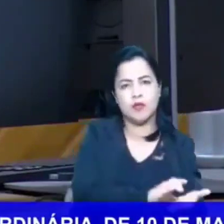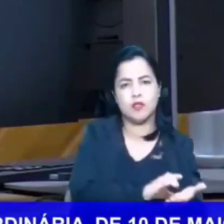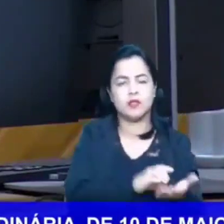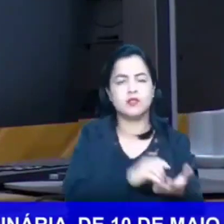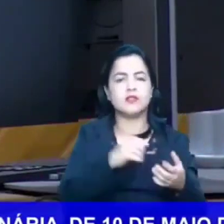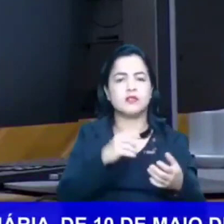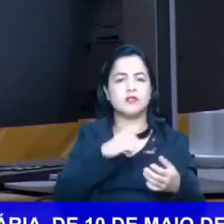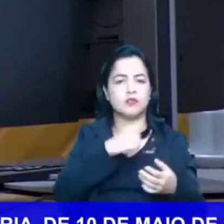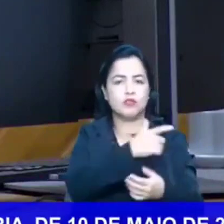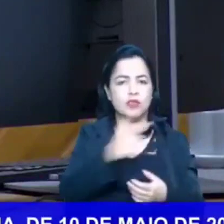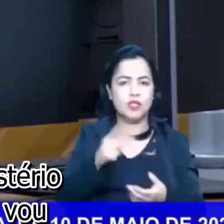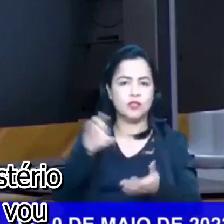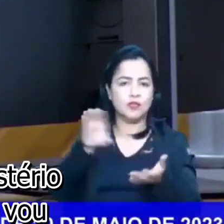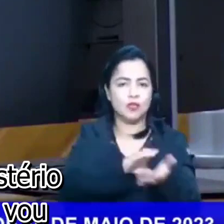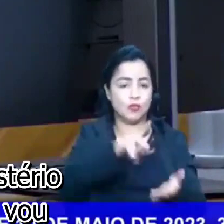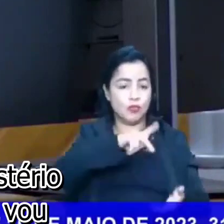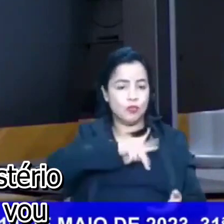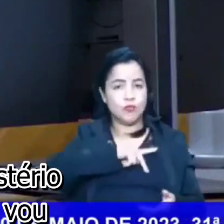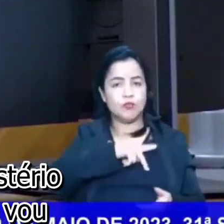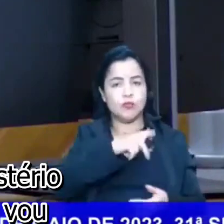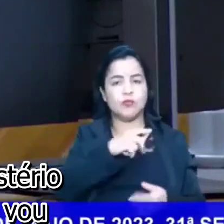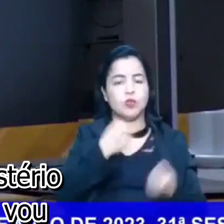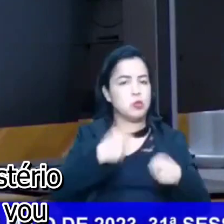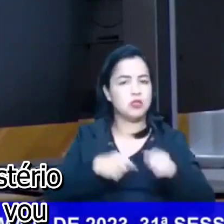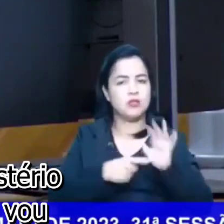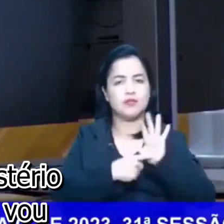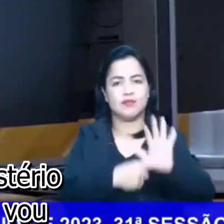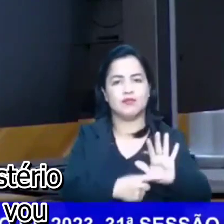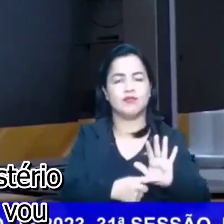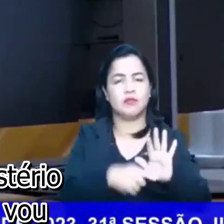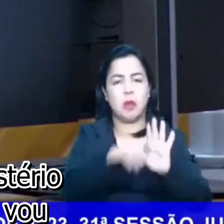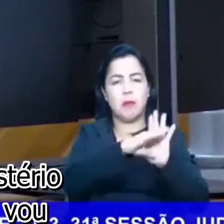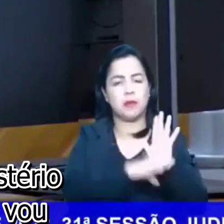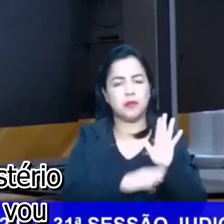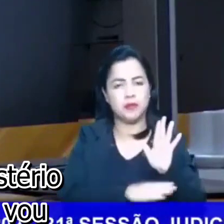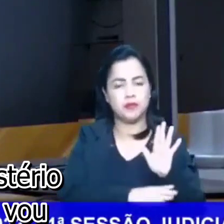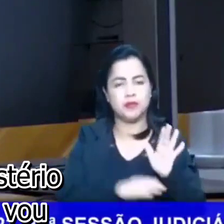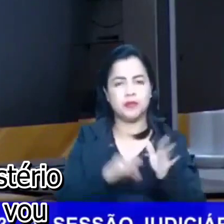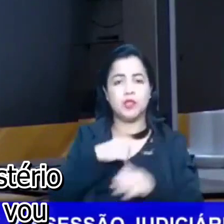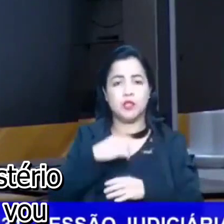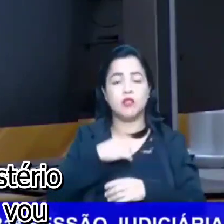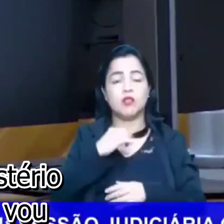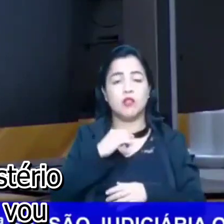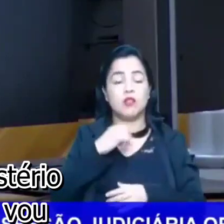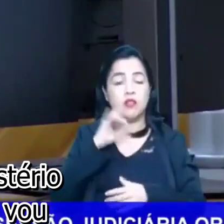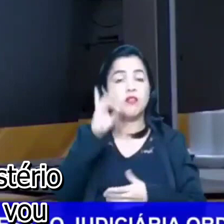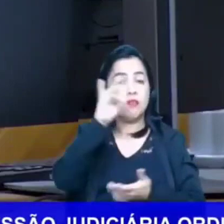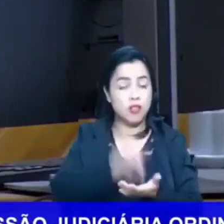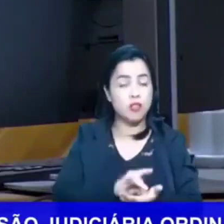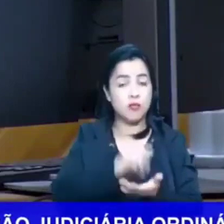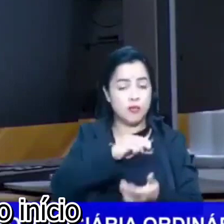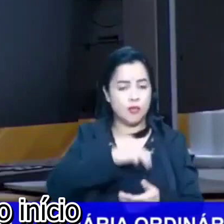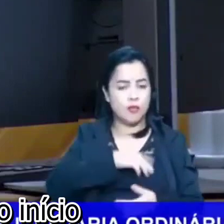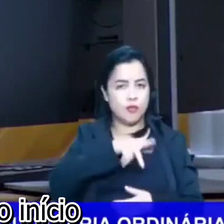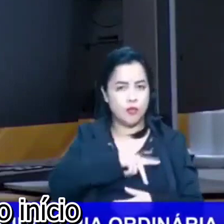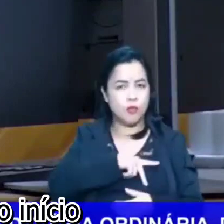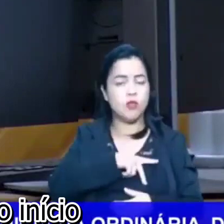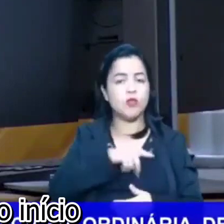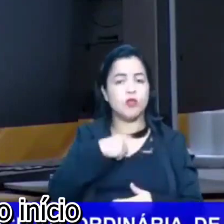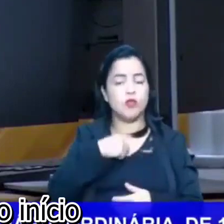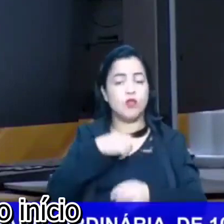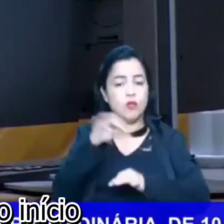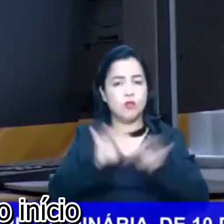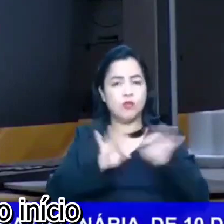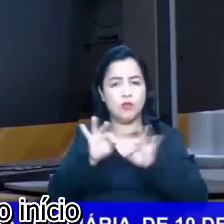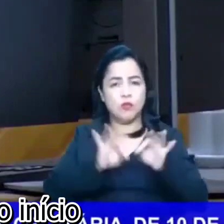especificamente. Vou tentar reafirmar as premissas do Ministério Público Eleitoral nesse caso aqui, porque vou reformular